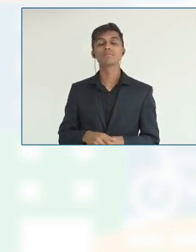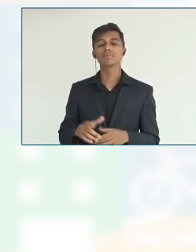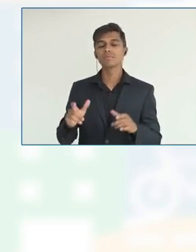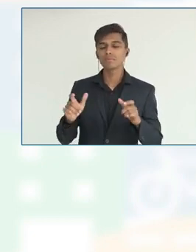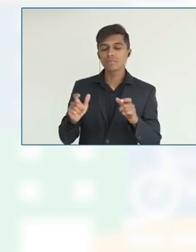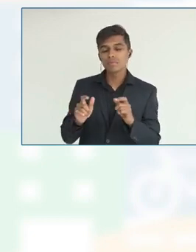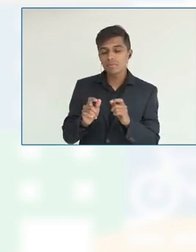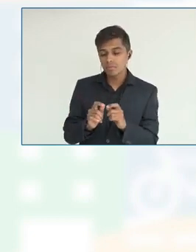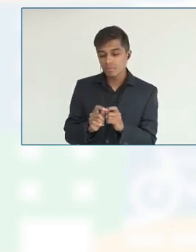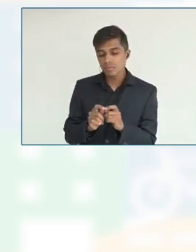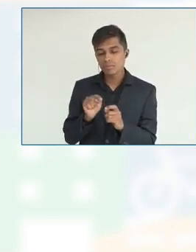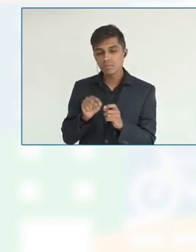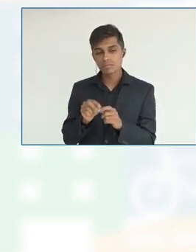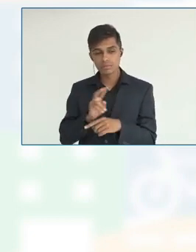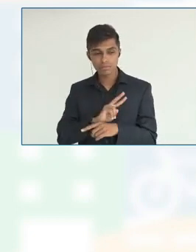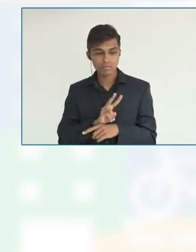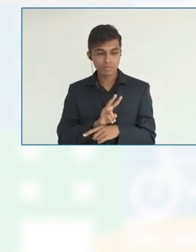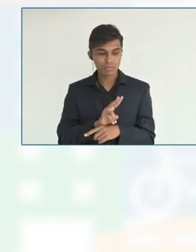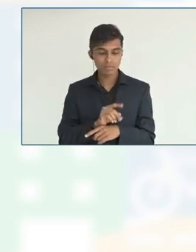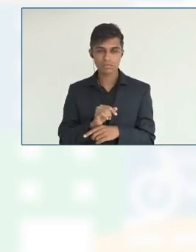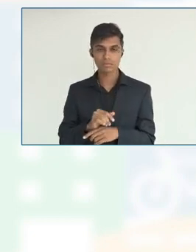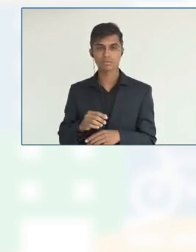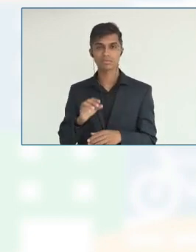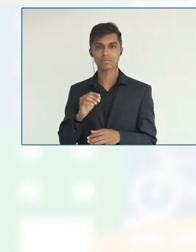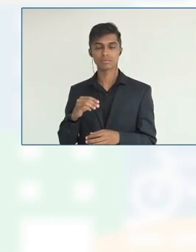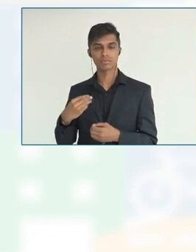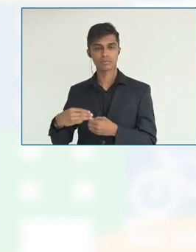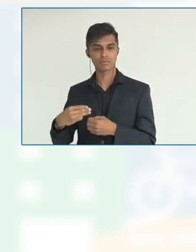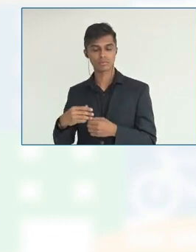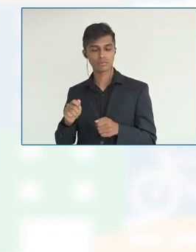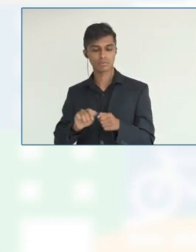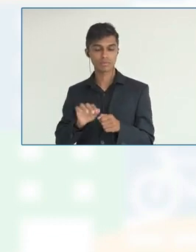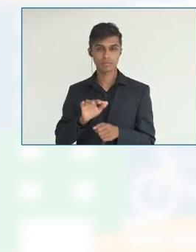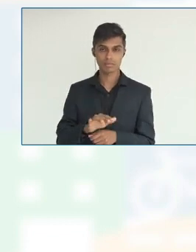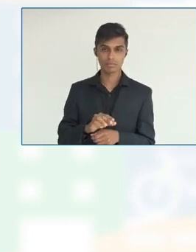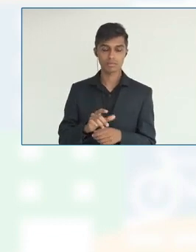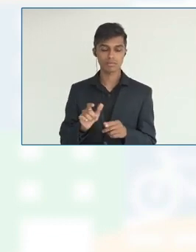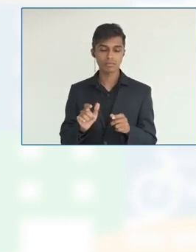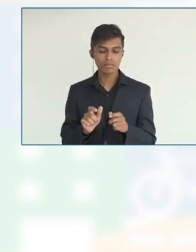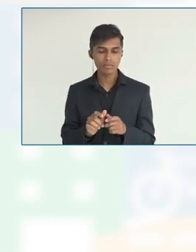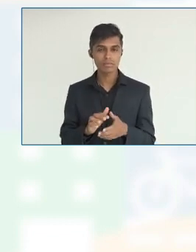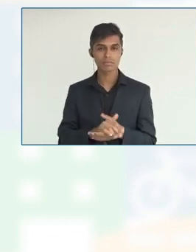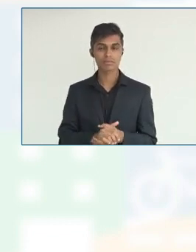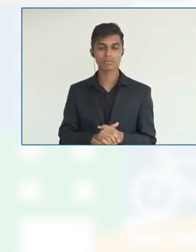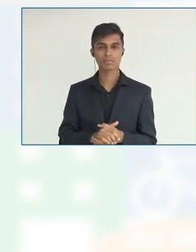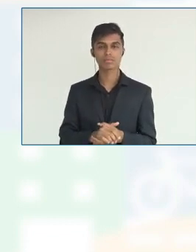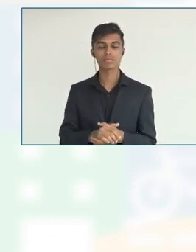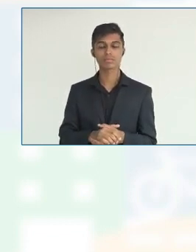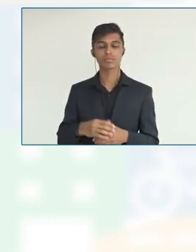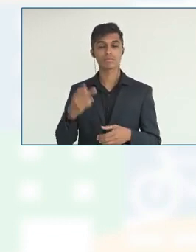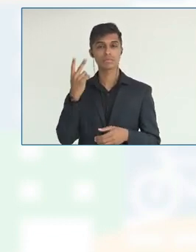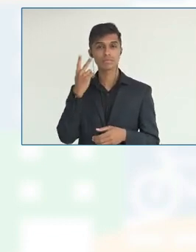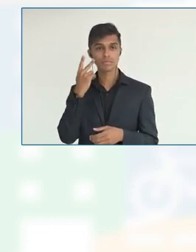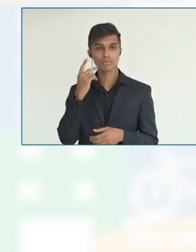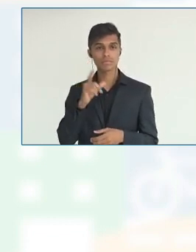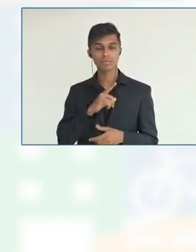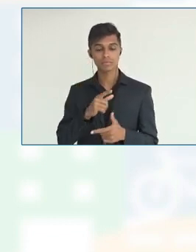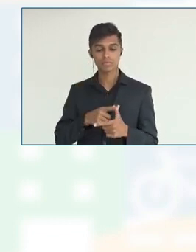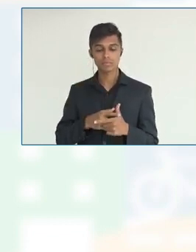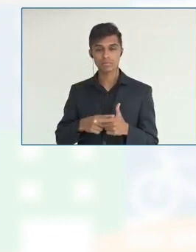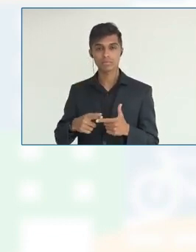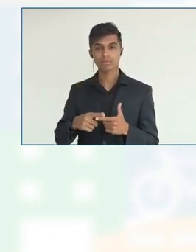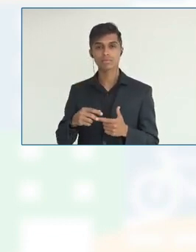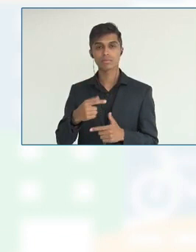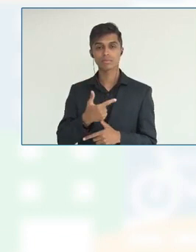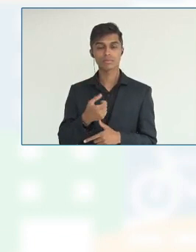de vigilância em que o município atua. No município de São Paulo, ele é dividido em 28 unidades